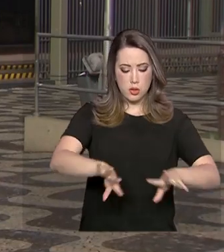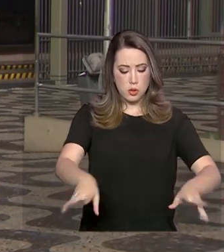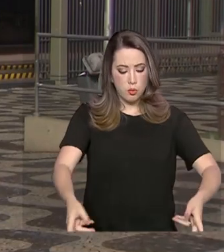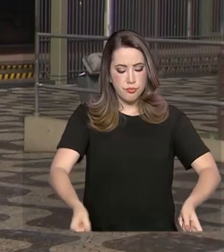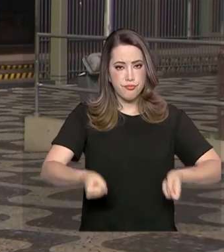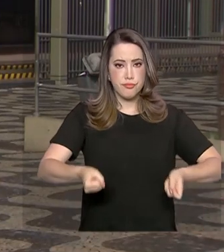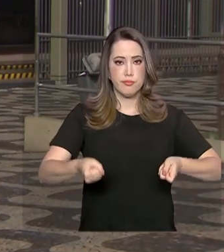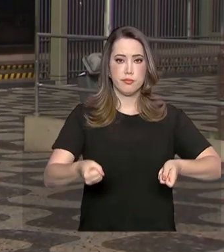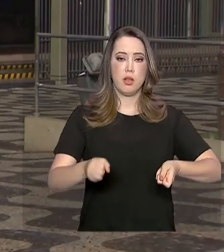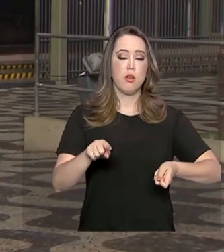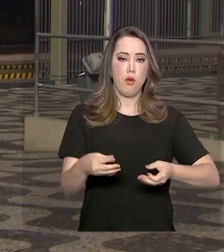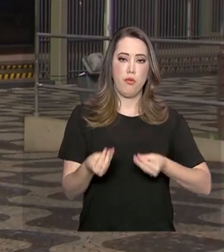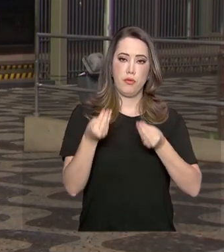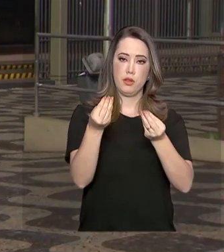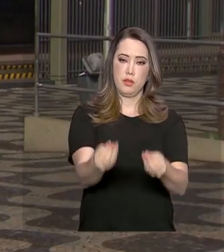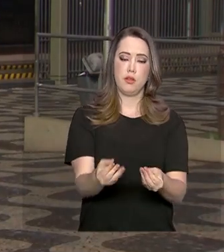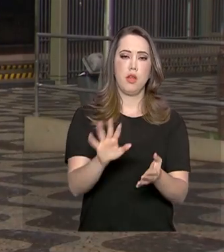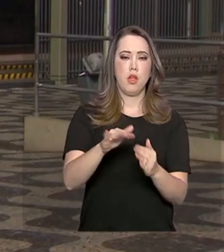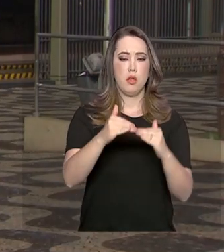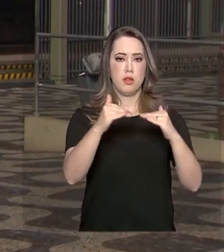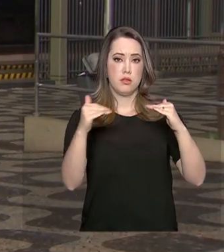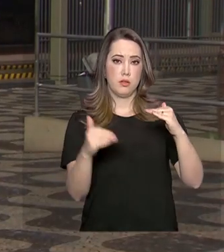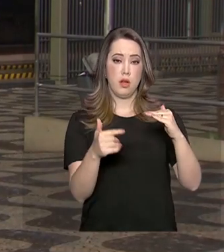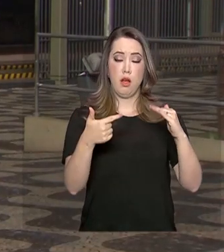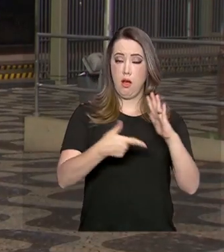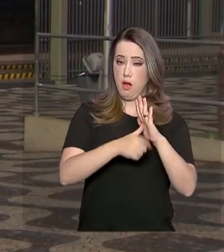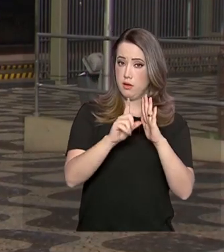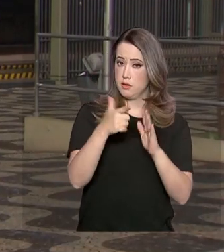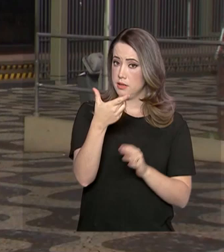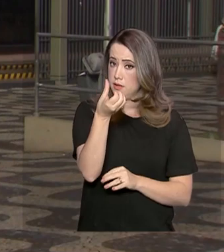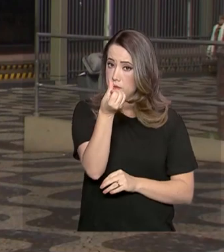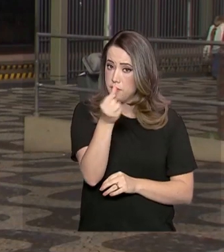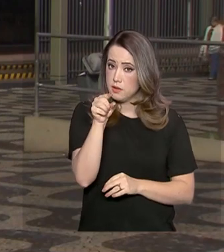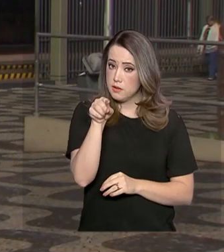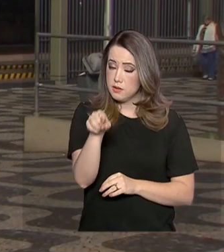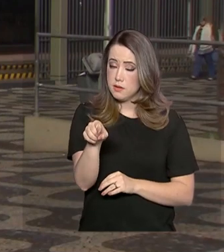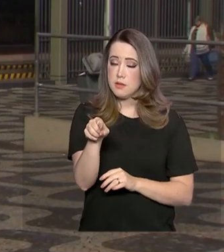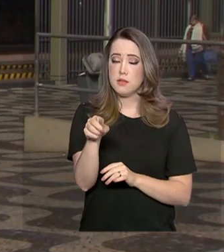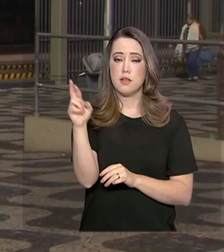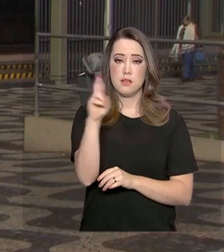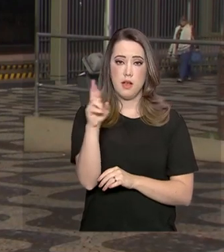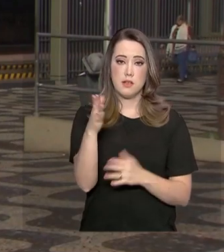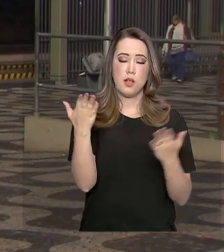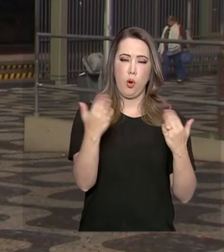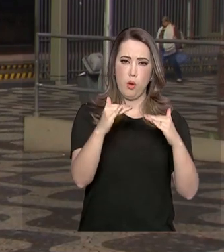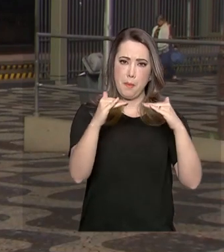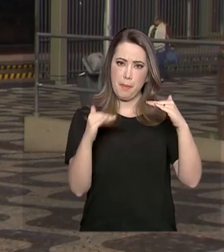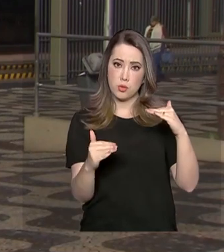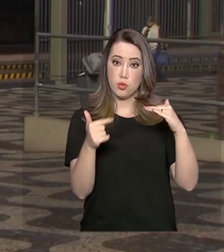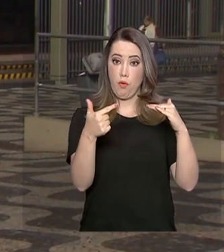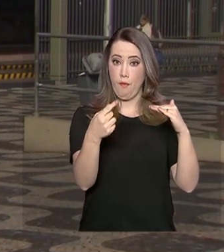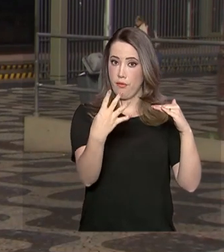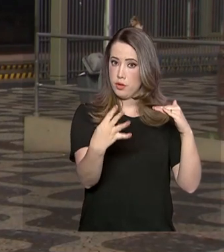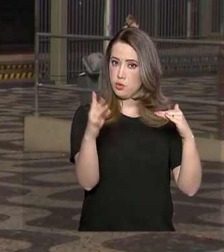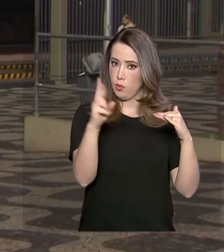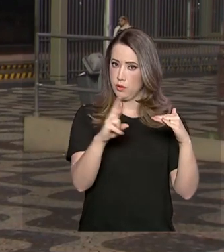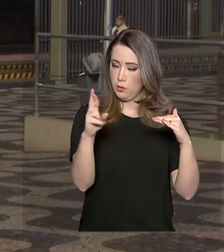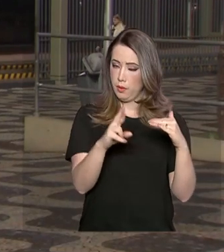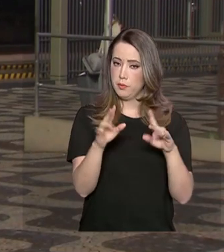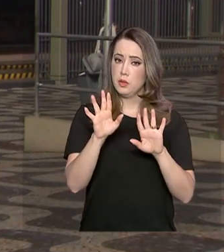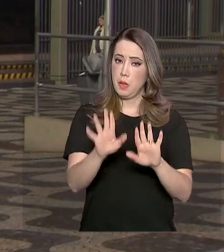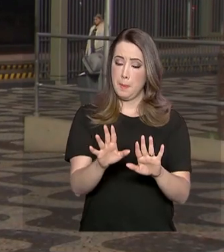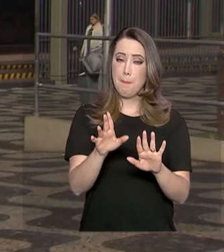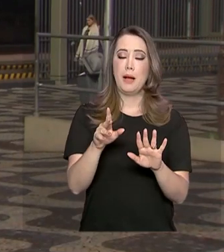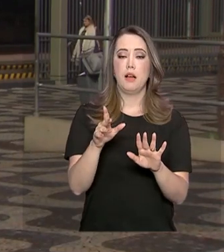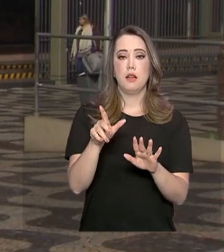Petrobras às distribuidoras, deve cair de R$ 26,20 para R$,06. Lembrando que